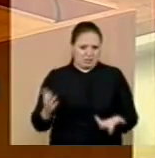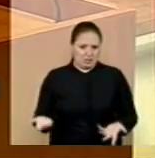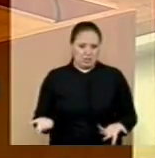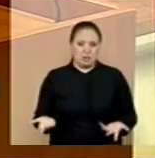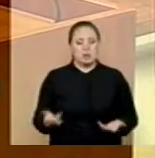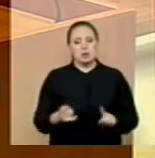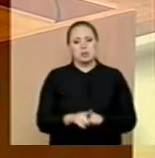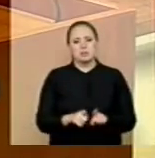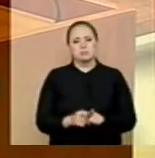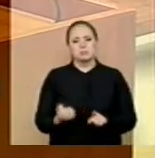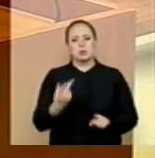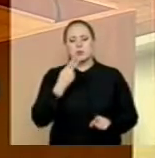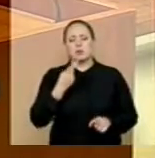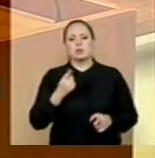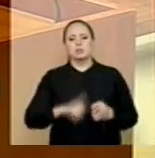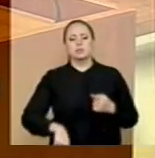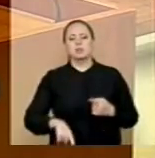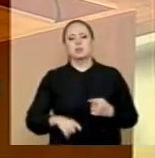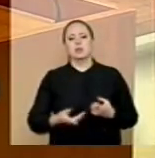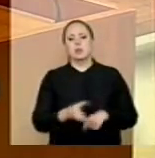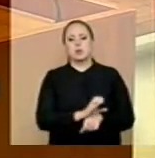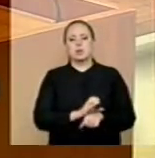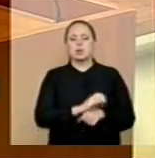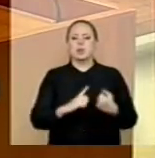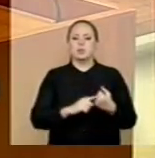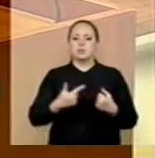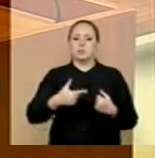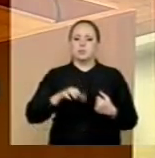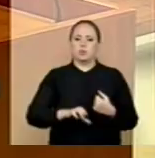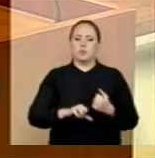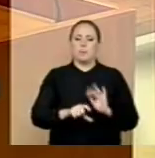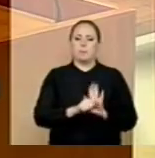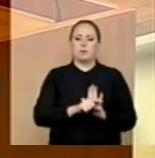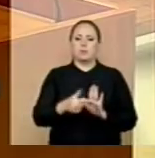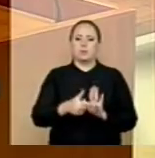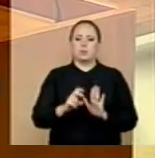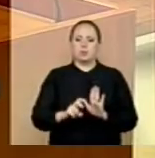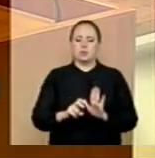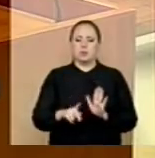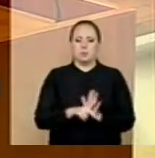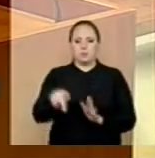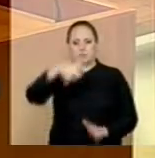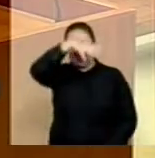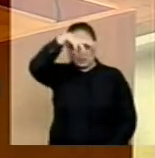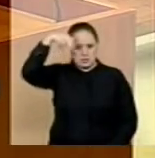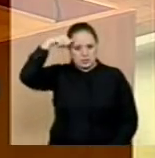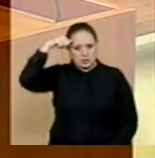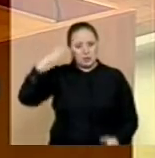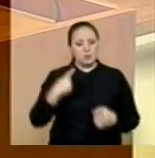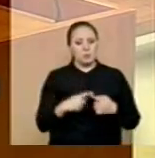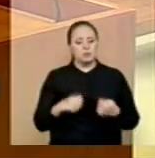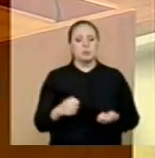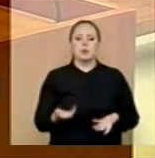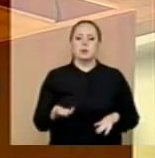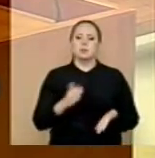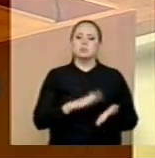de inconstitucionalidade do artigo 29, parágrafo 2º a 5º da Constituição do Estado de Mato Grosso, porque persistirá o